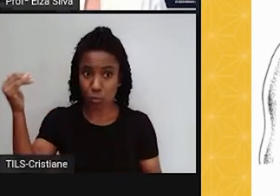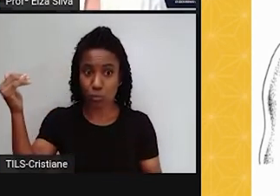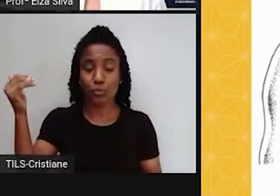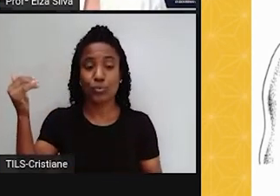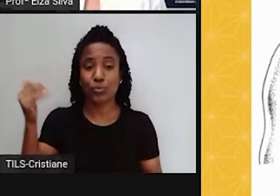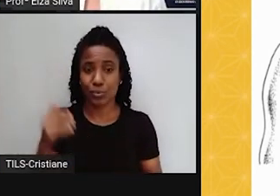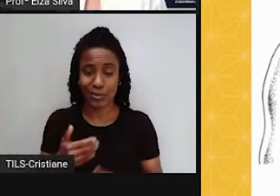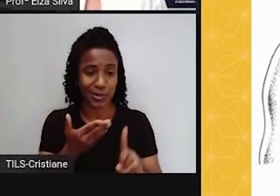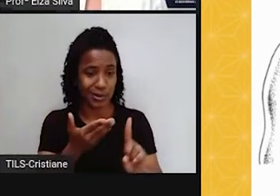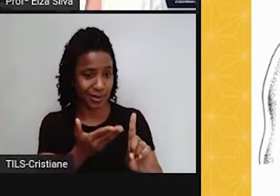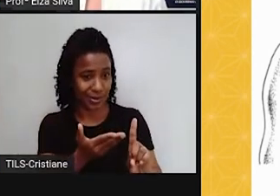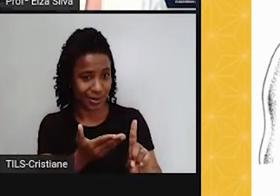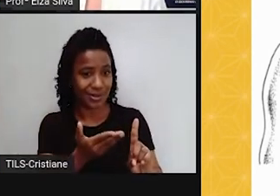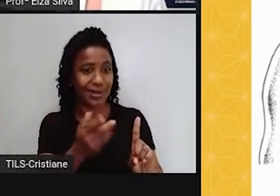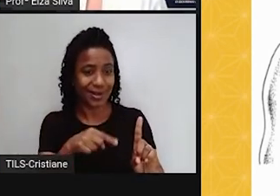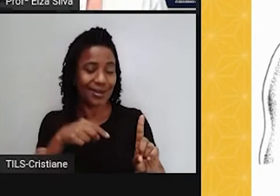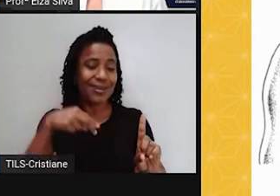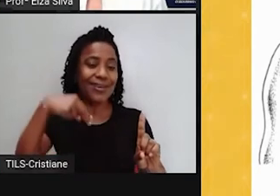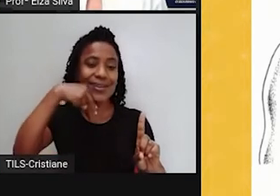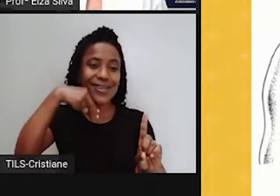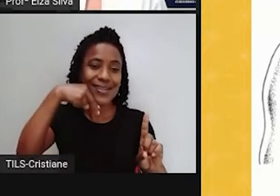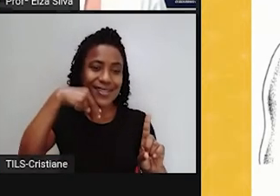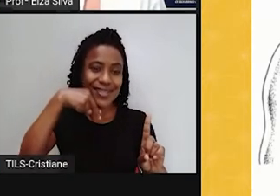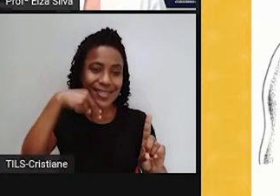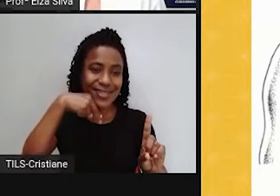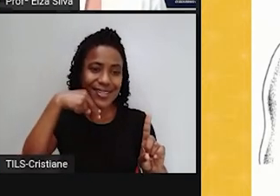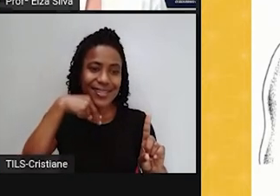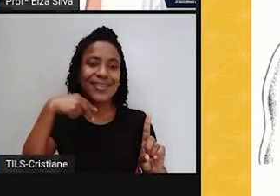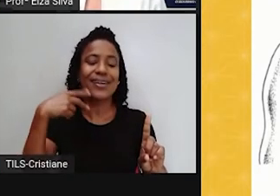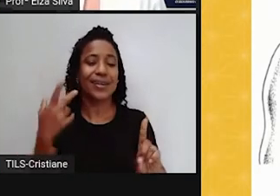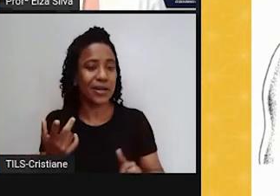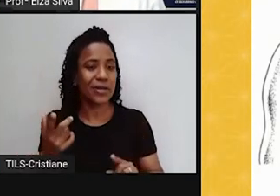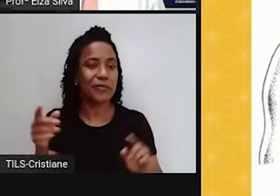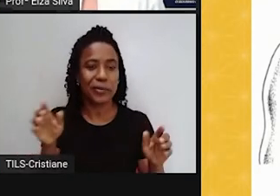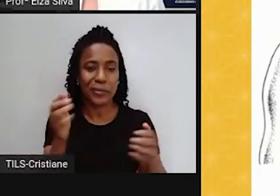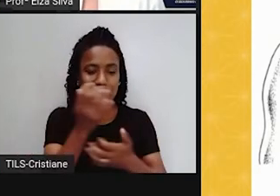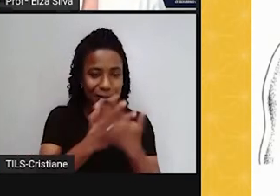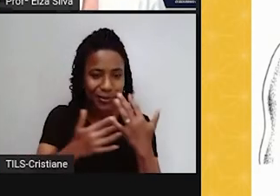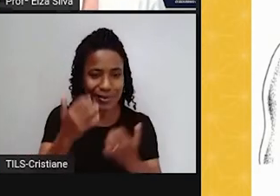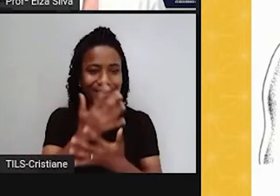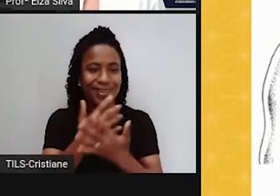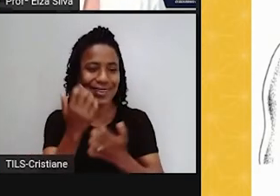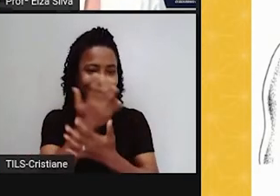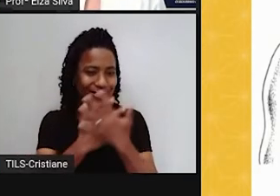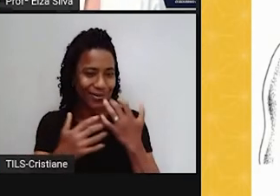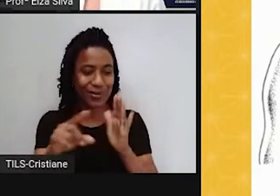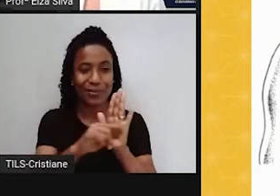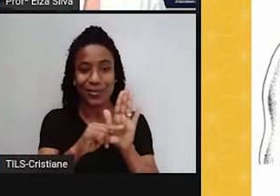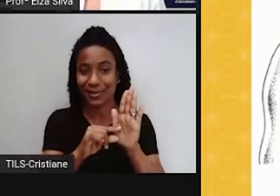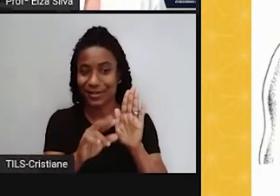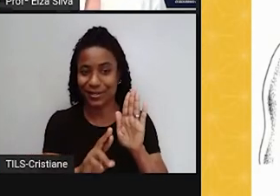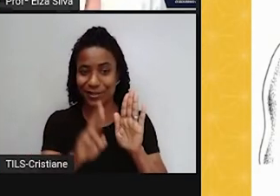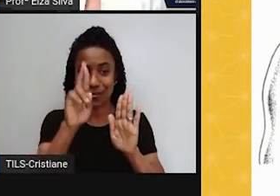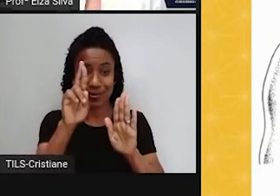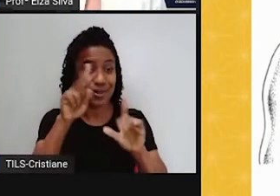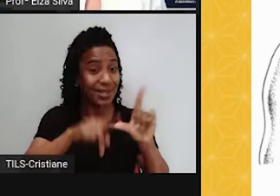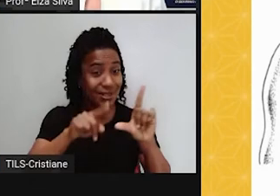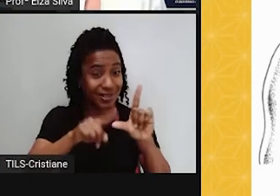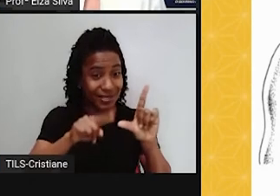um nigeriano. Ele foi músico, cantor, compositor, letrista,